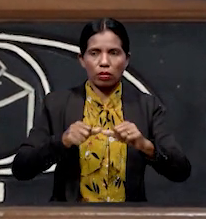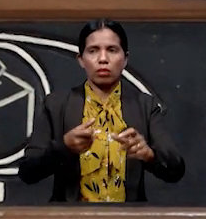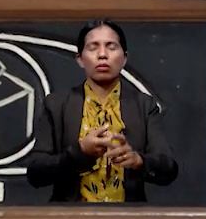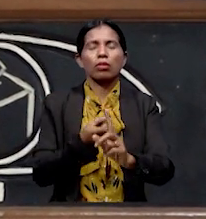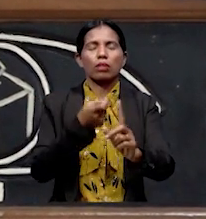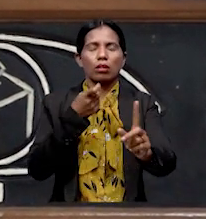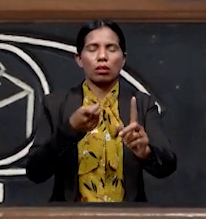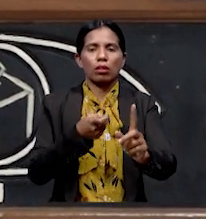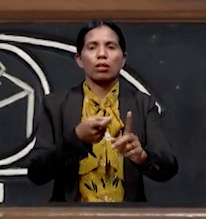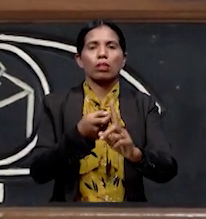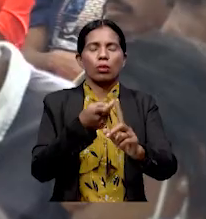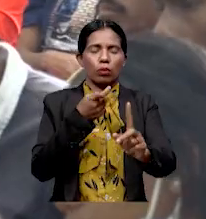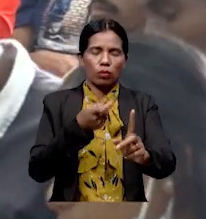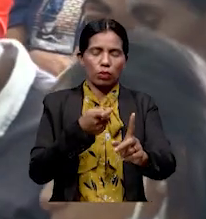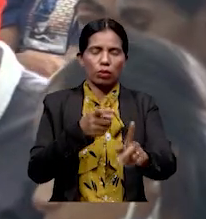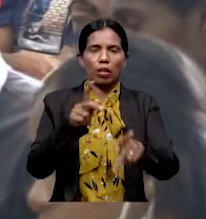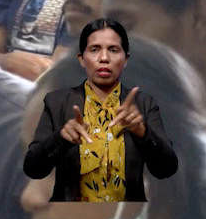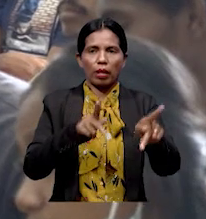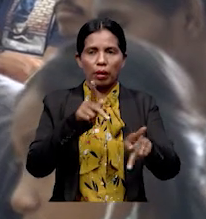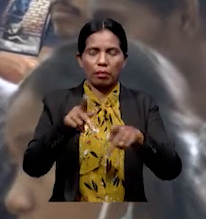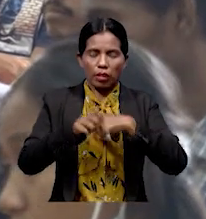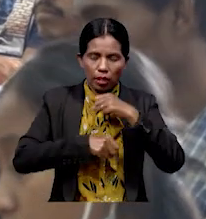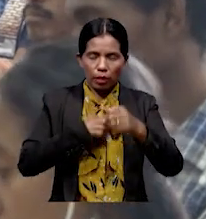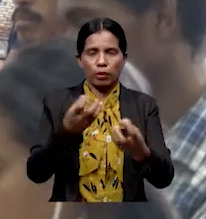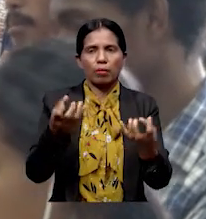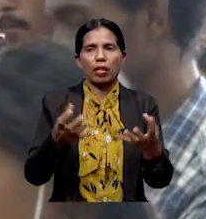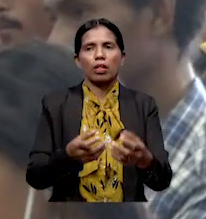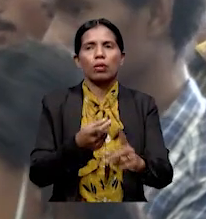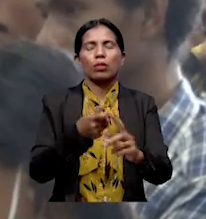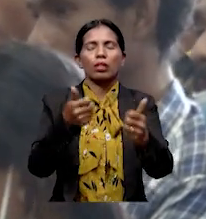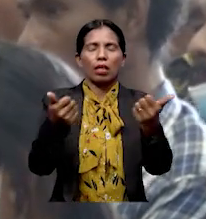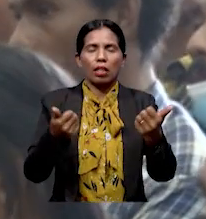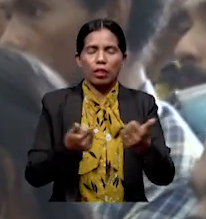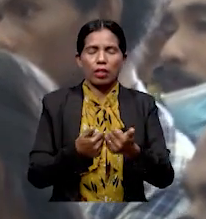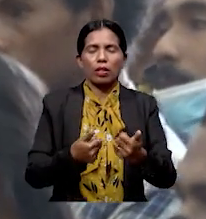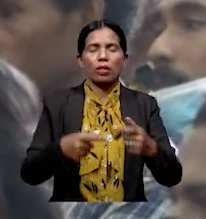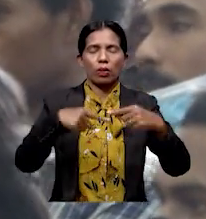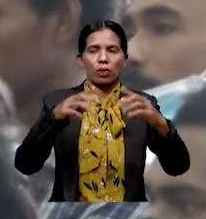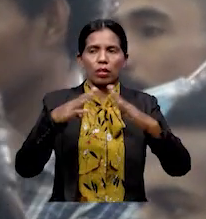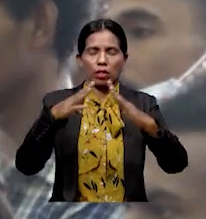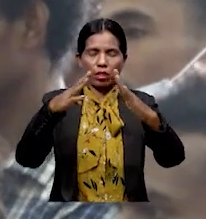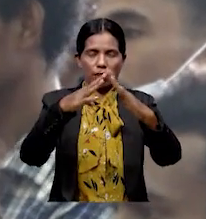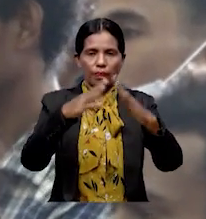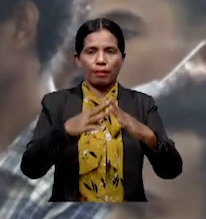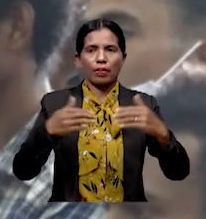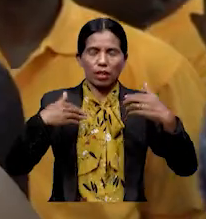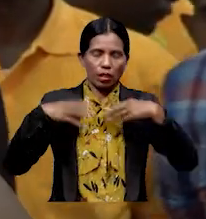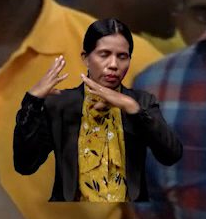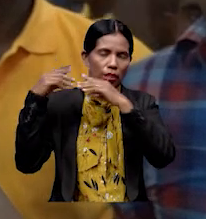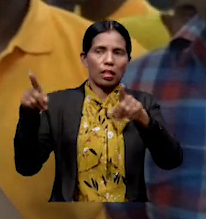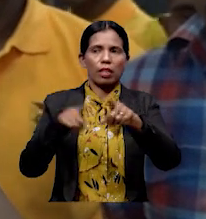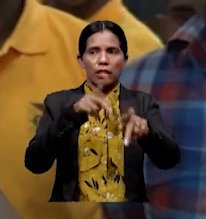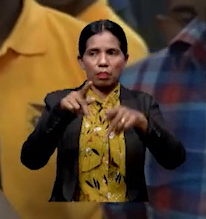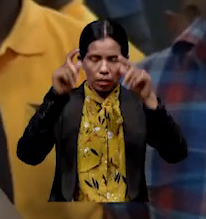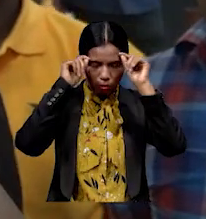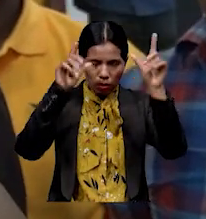gerasaun milenial no povo ki terus na imbarak Hussi aldeia to kapital. Esperança no dar Timor Leste, a nação Timor Leste